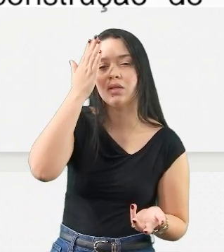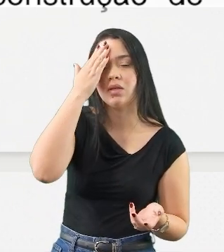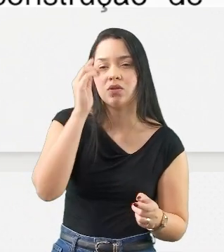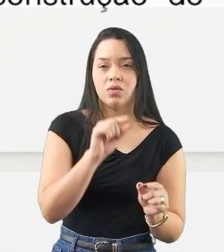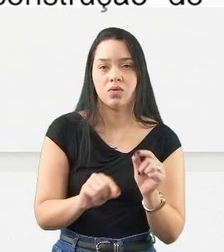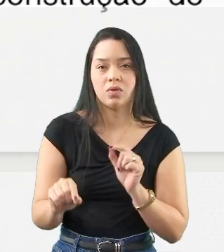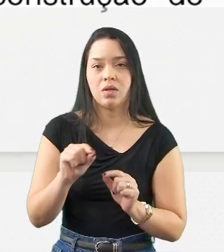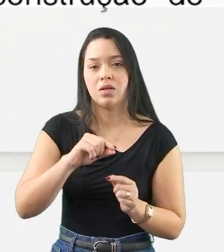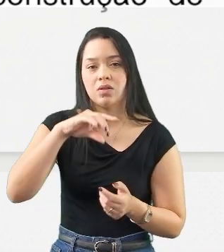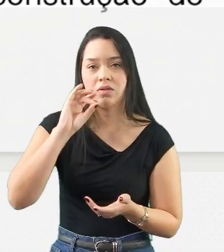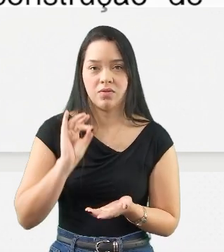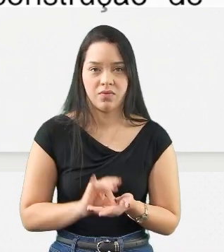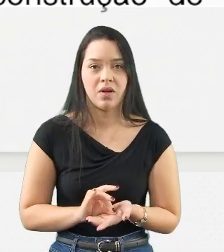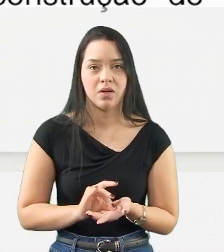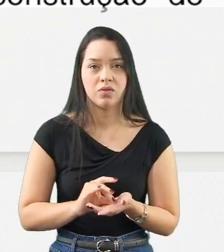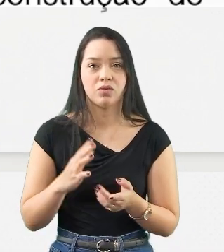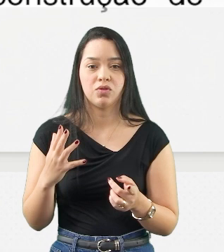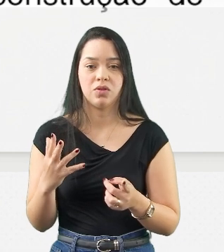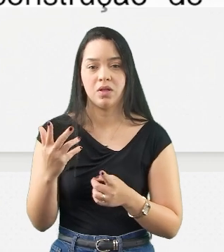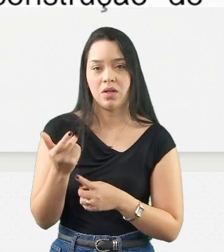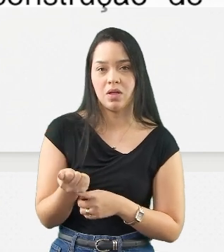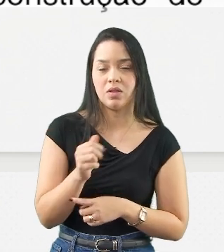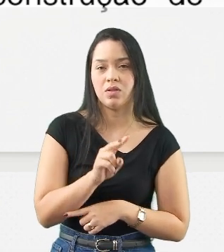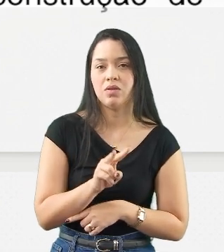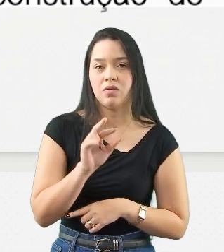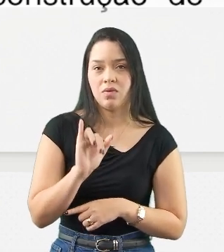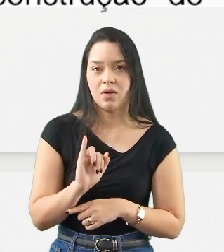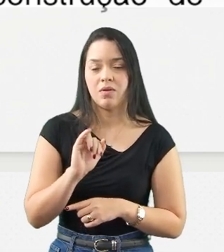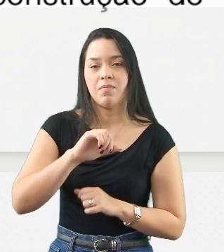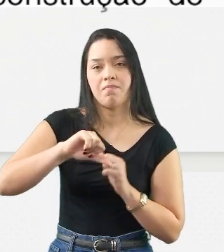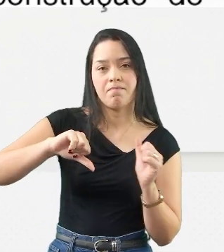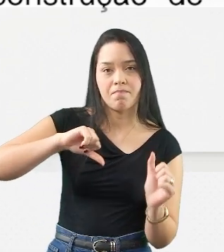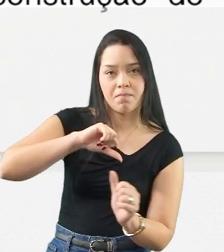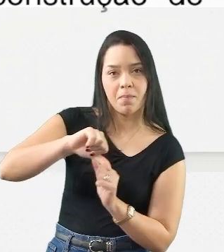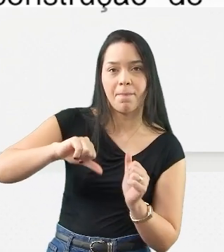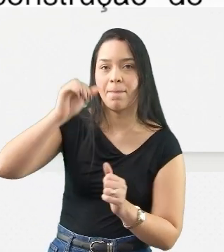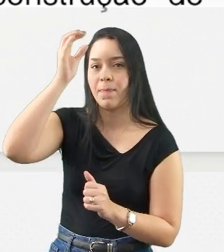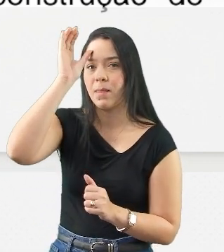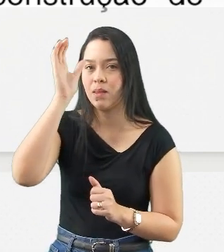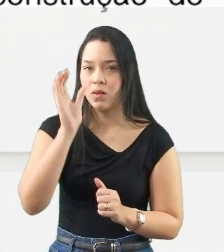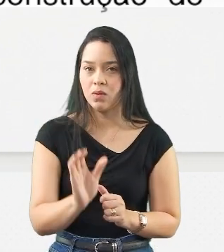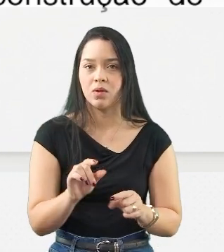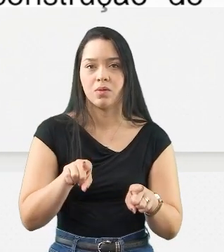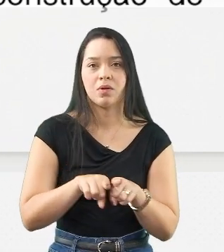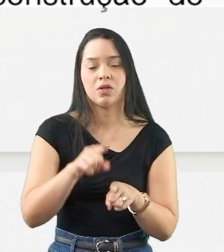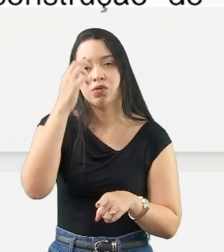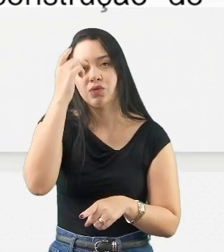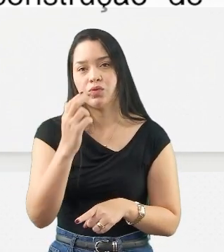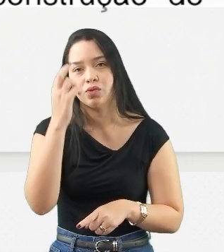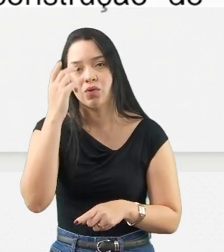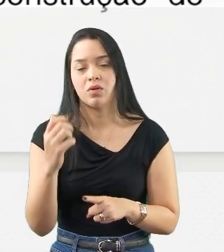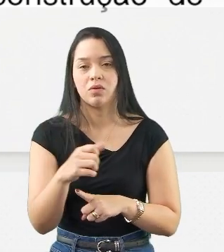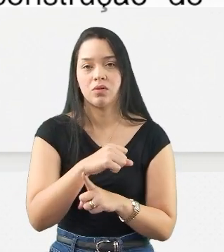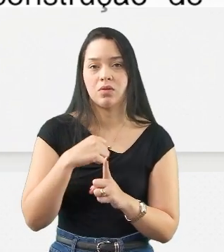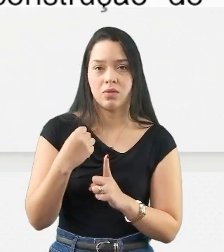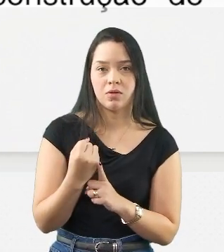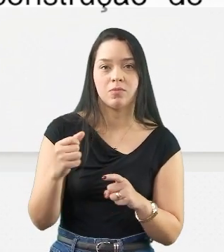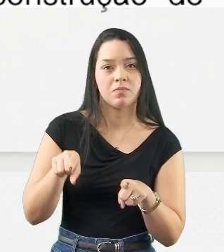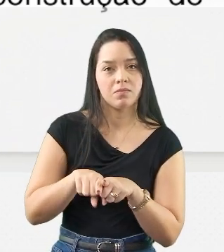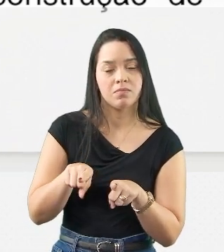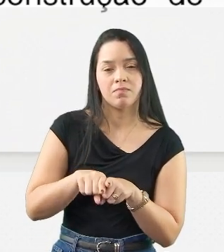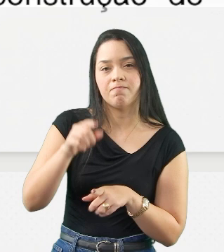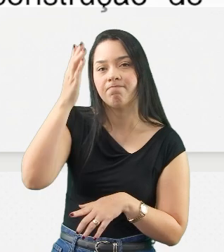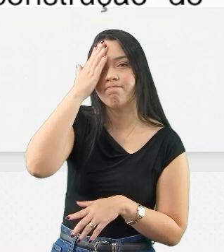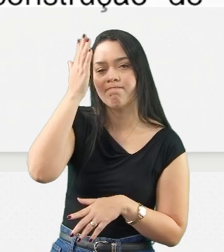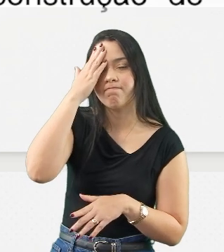literatura ela é de fato essa forma de arte, ela vai refletir e molda as culturas e histórias das sociedades. E além disso, entendendo esse